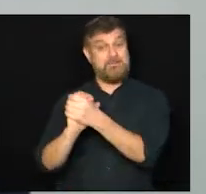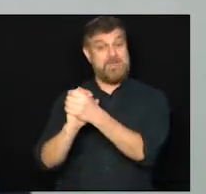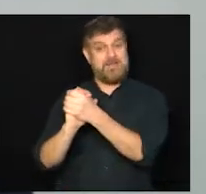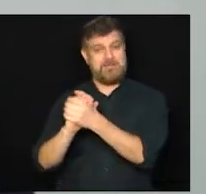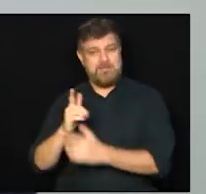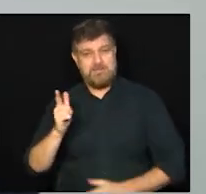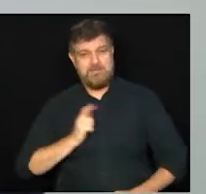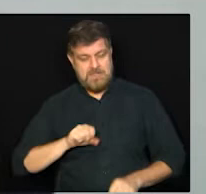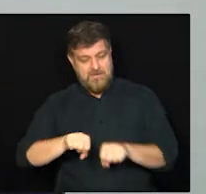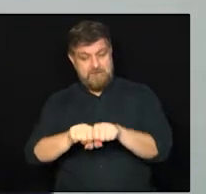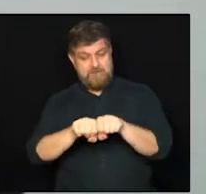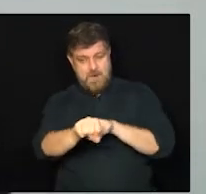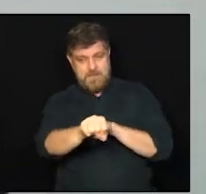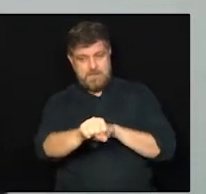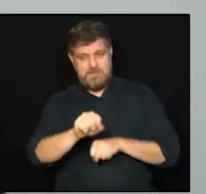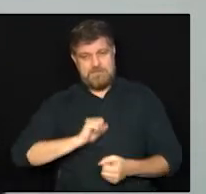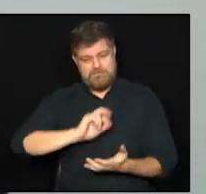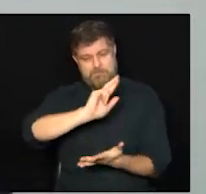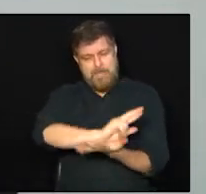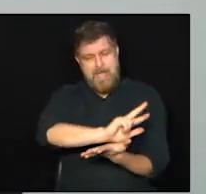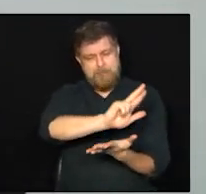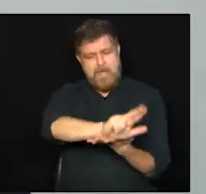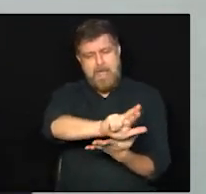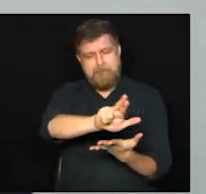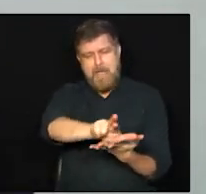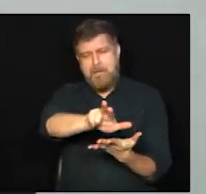faz formatura,